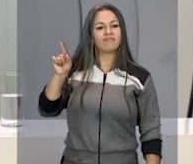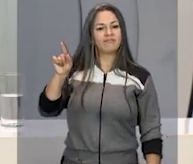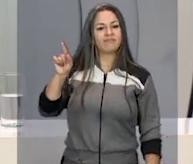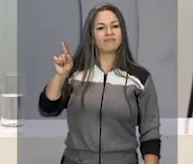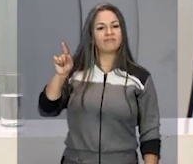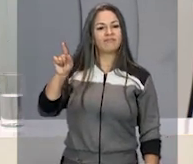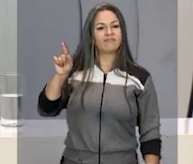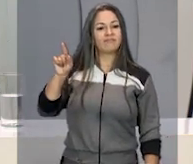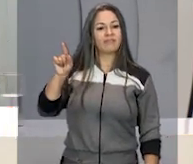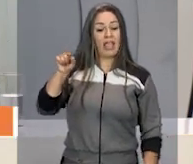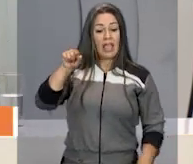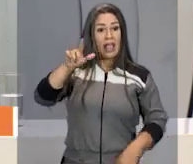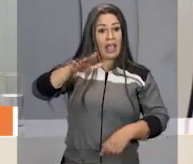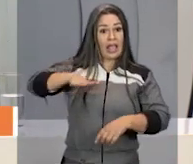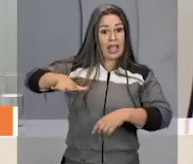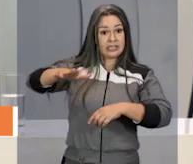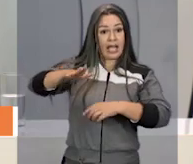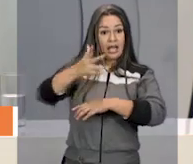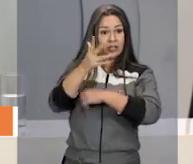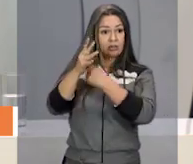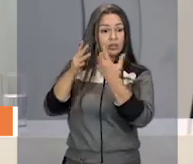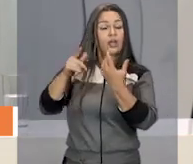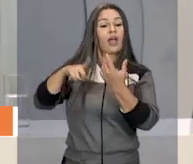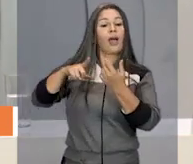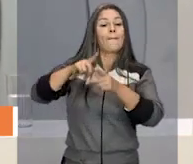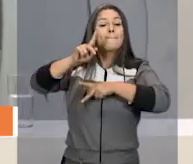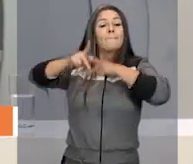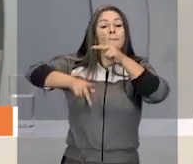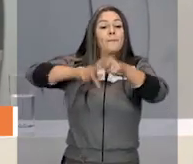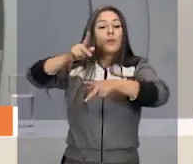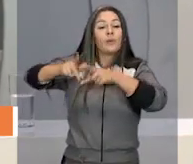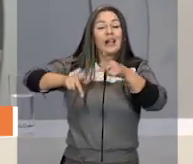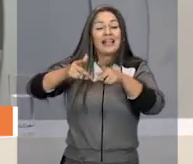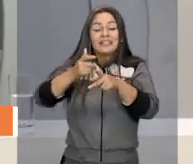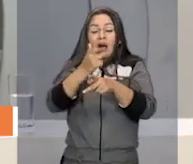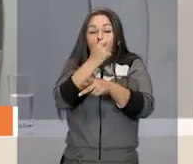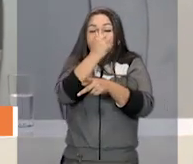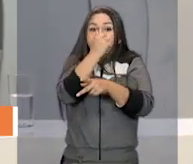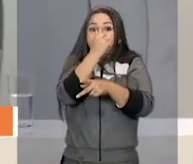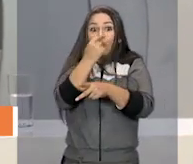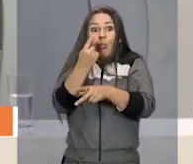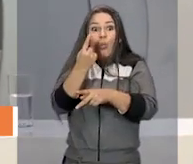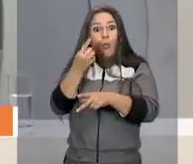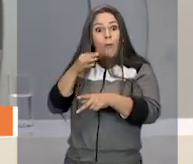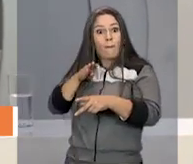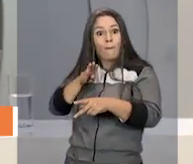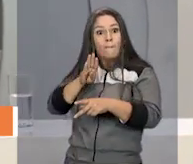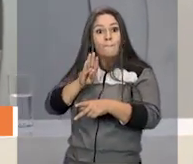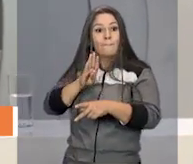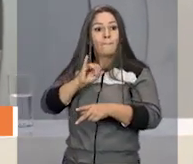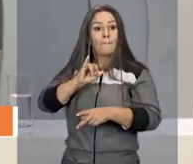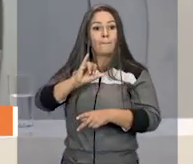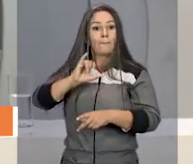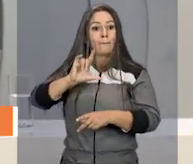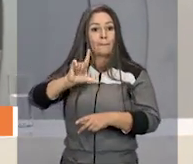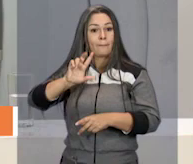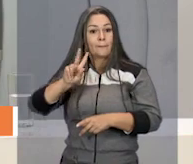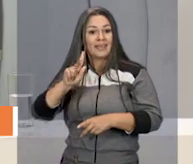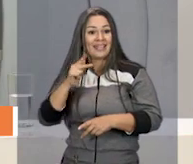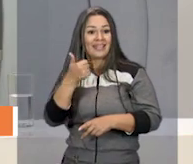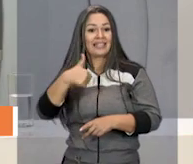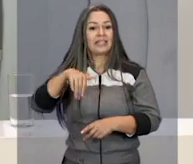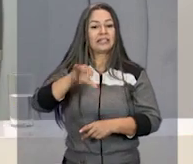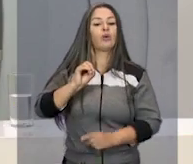1 bilhão e tanto de pessoas da China estão concentradas naquela área verde. Então, Pequim,